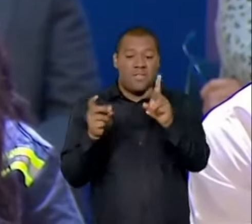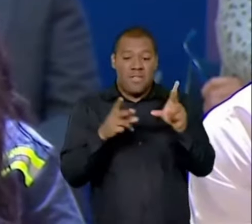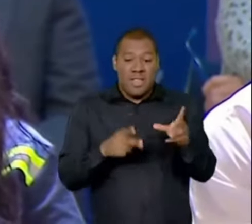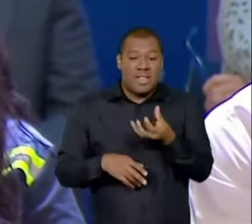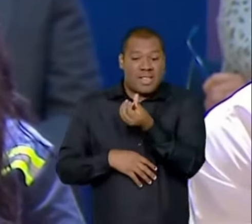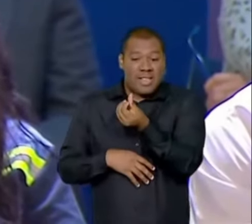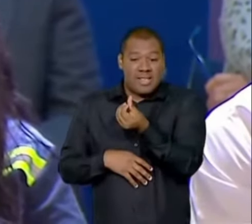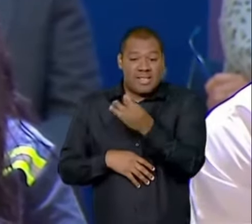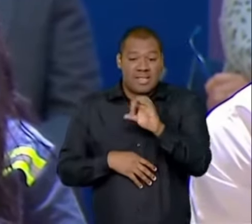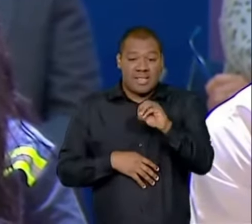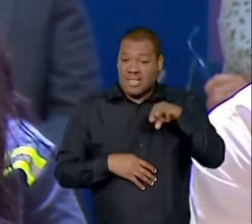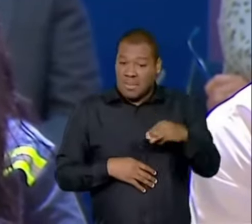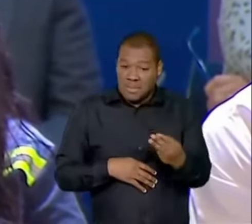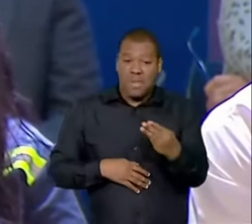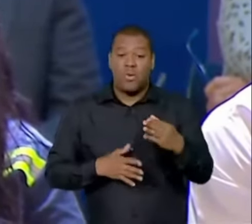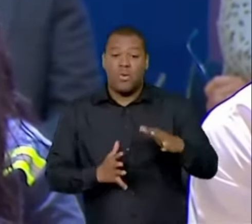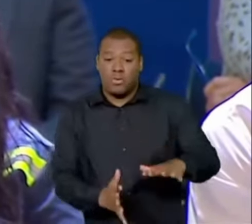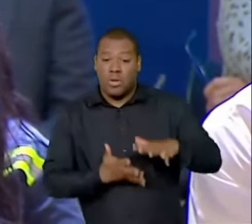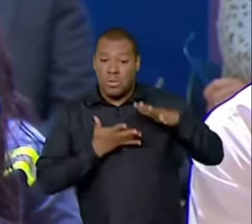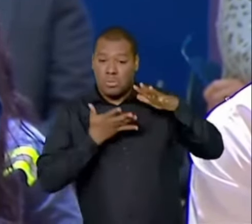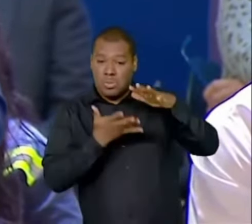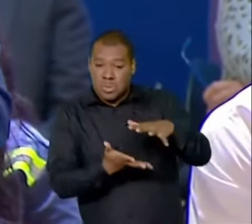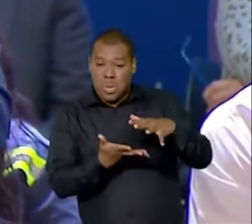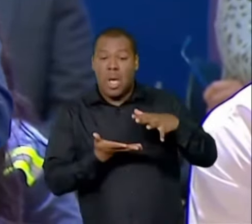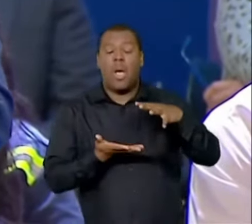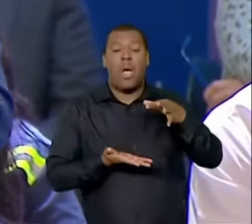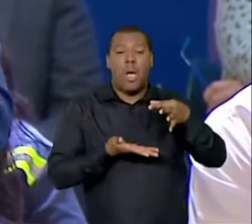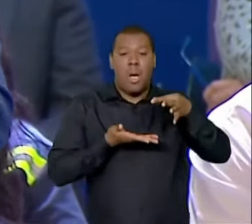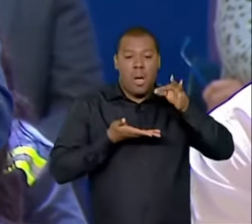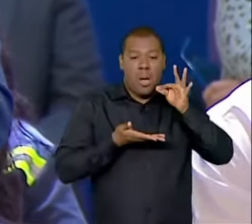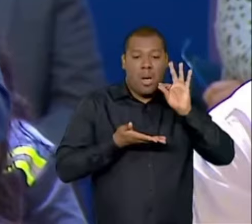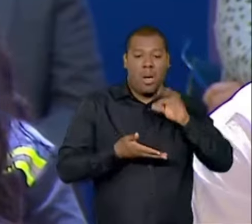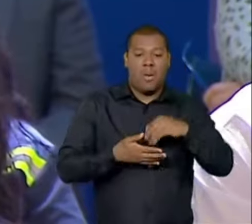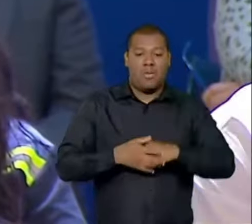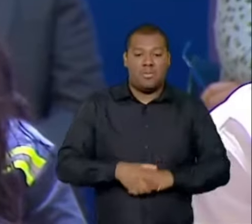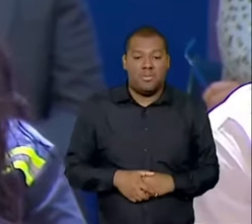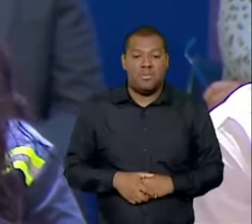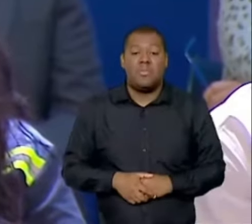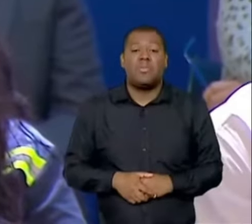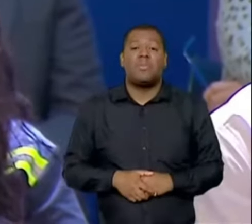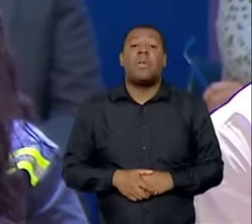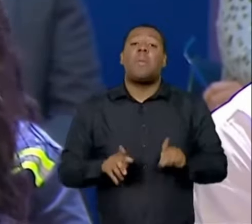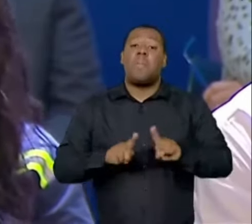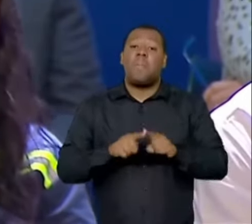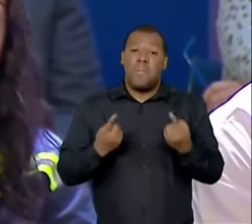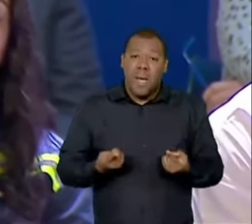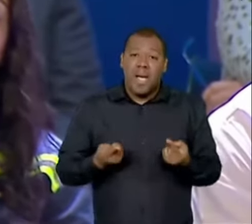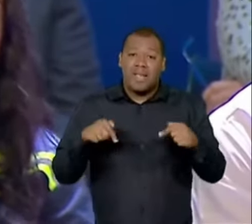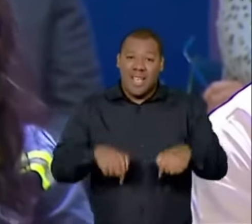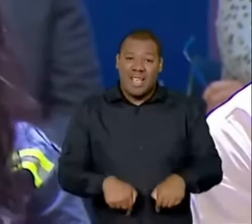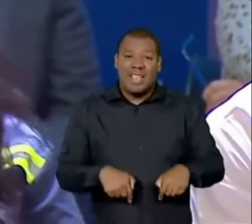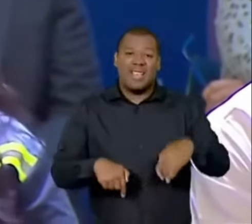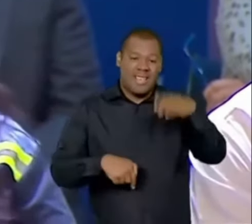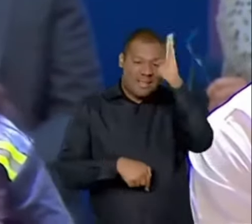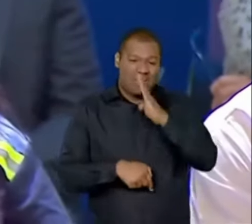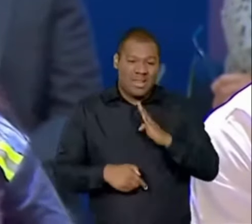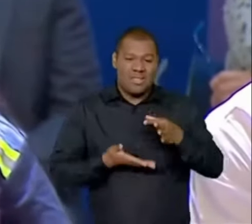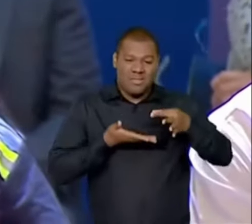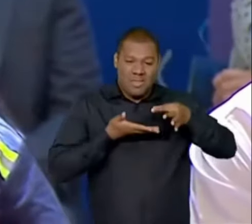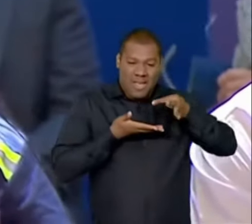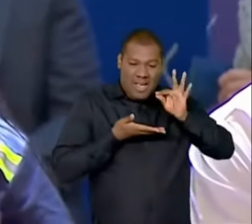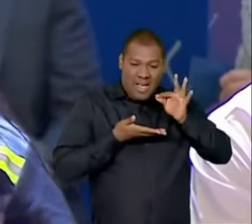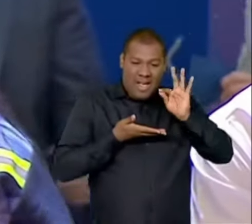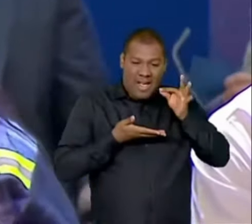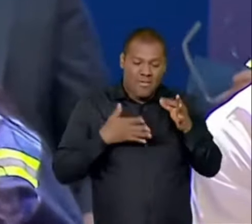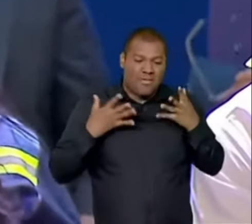disso. O segundo colocado não chega a um terço disso. Mas o nosso café ainda precisa de mais